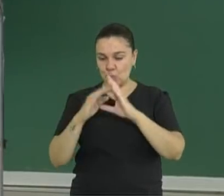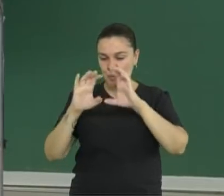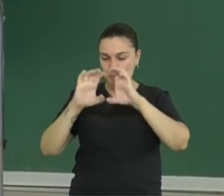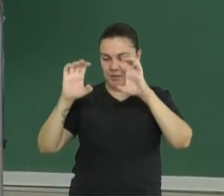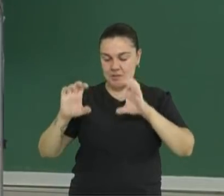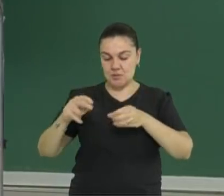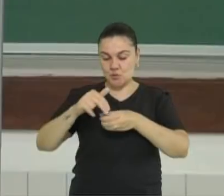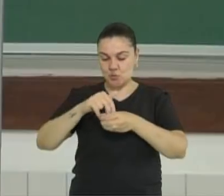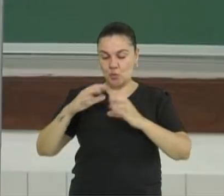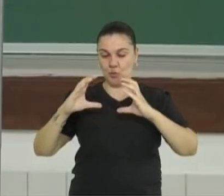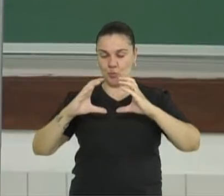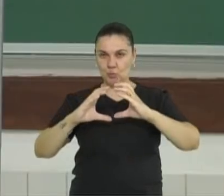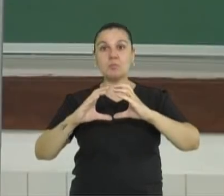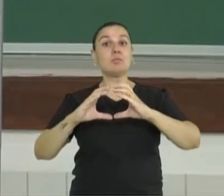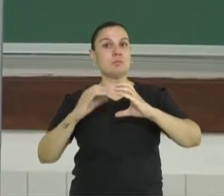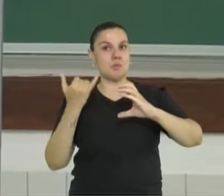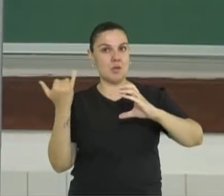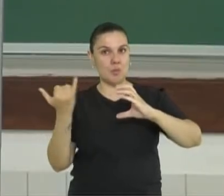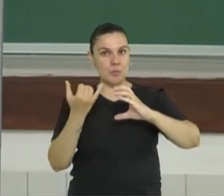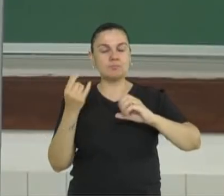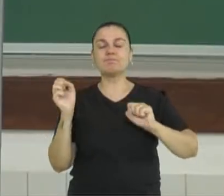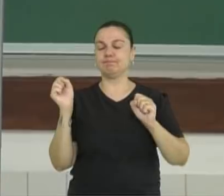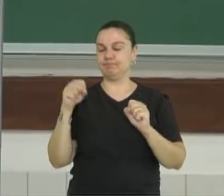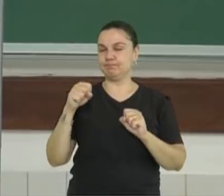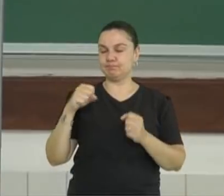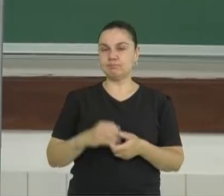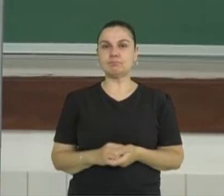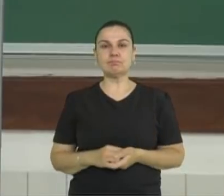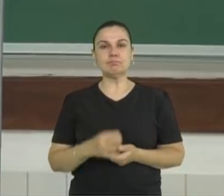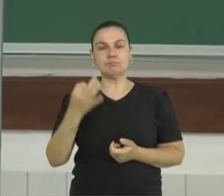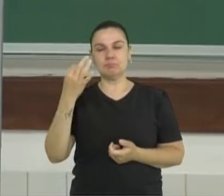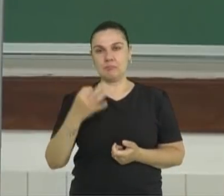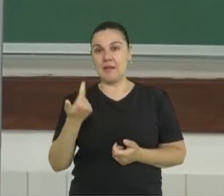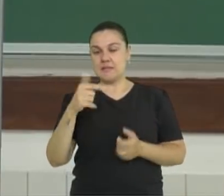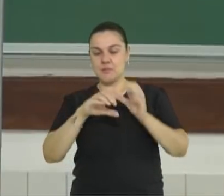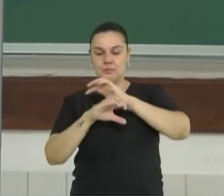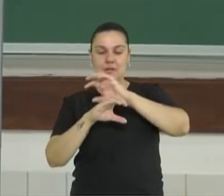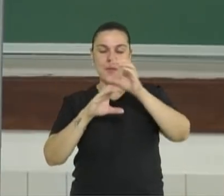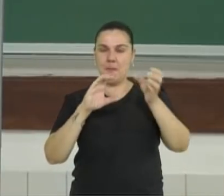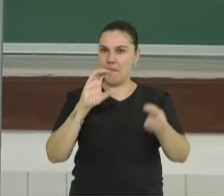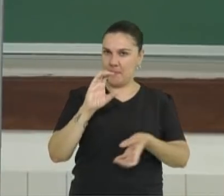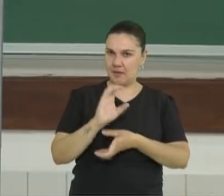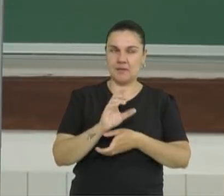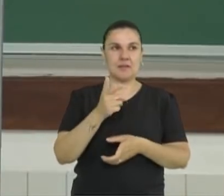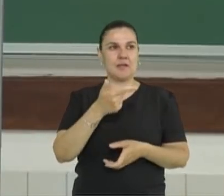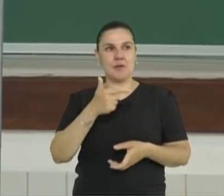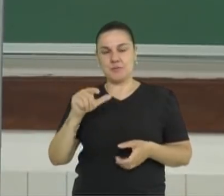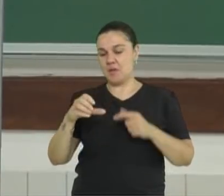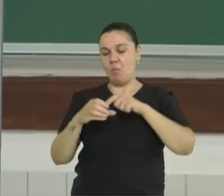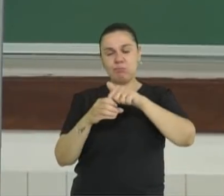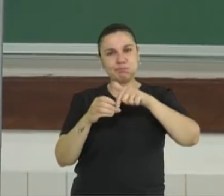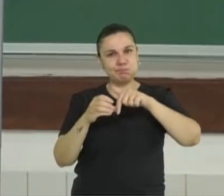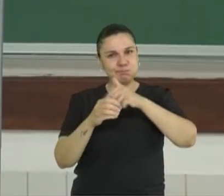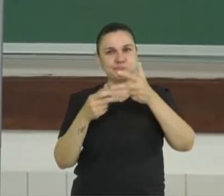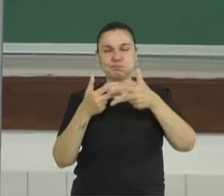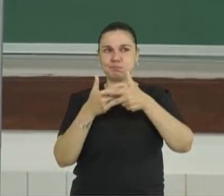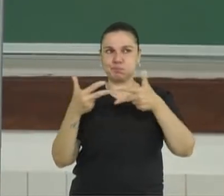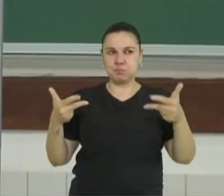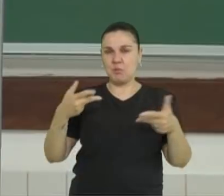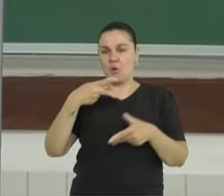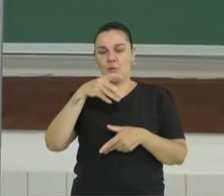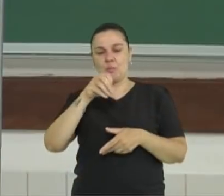núcleo são importantes? São, com certeza. Sem membrana nuclear, sem nucléolo, sem